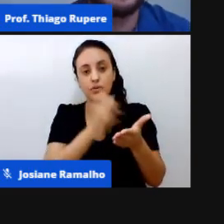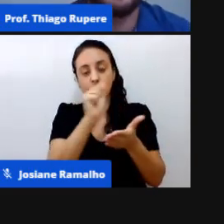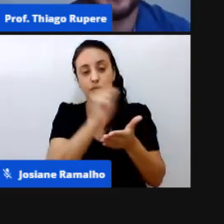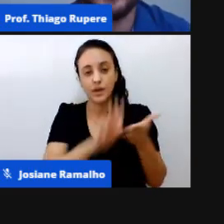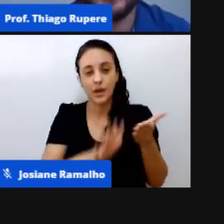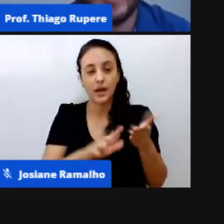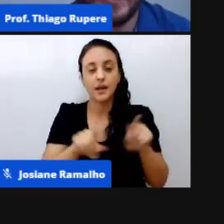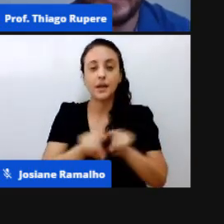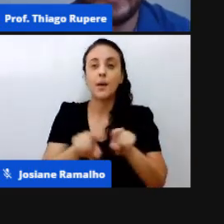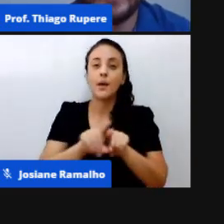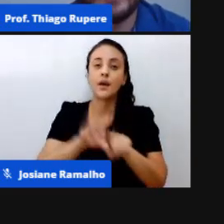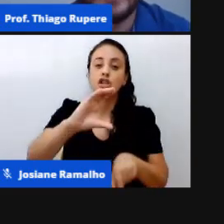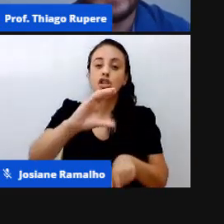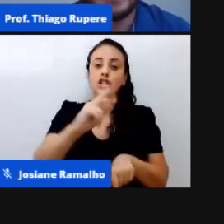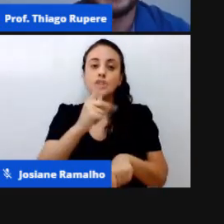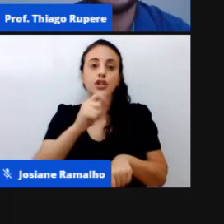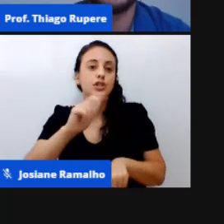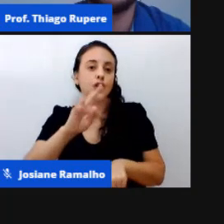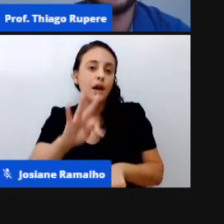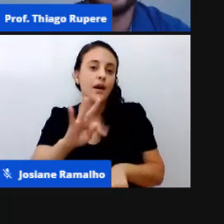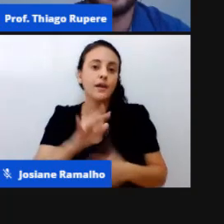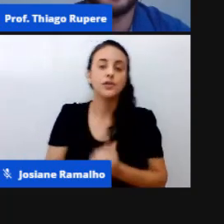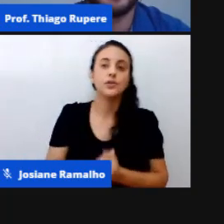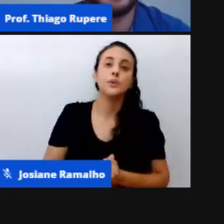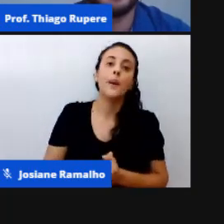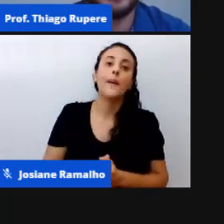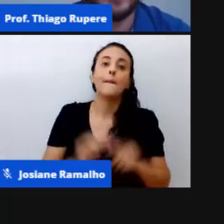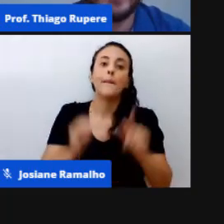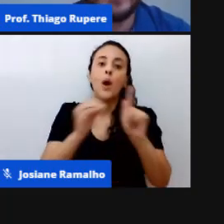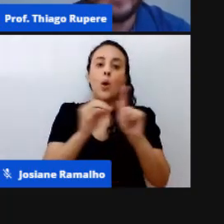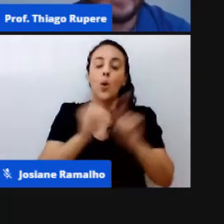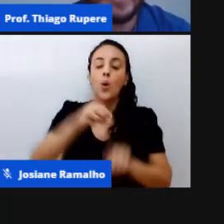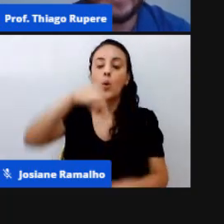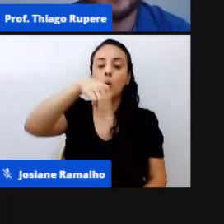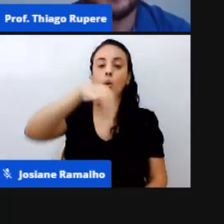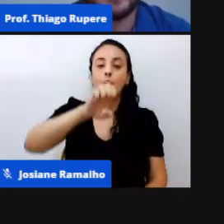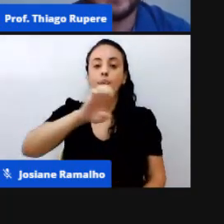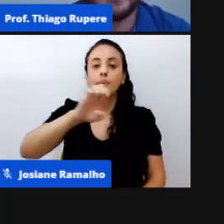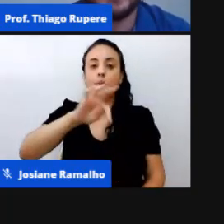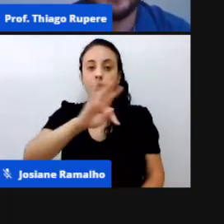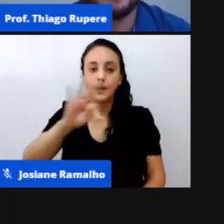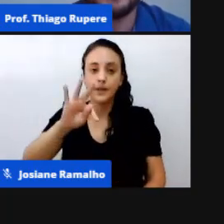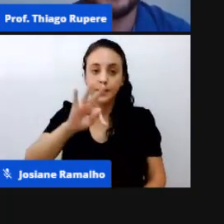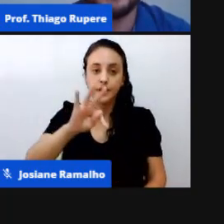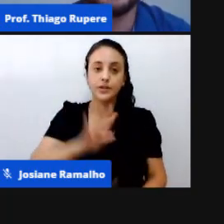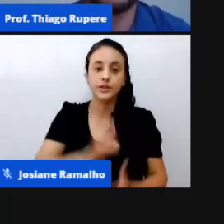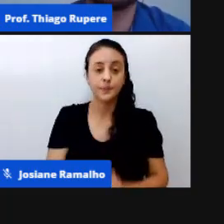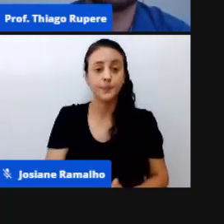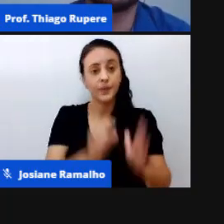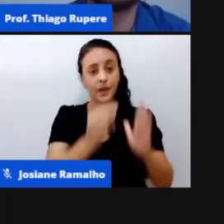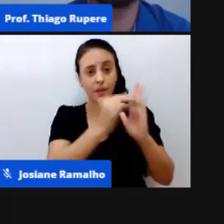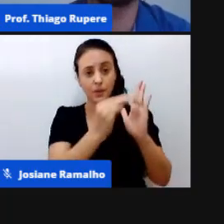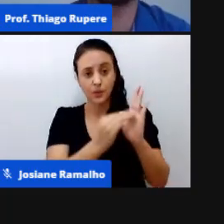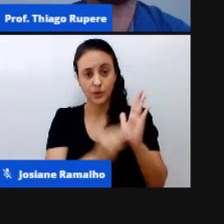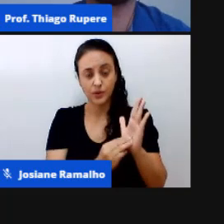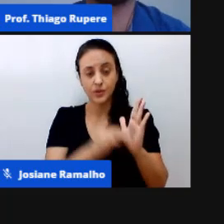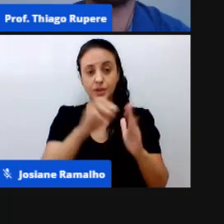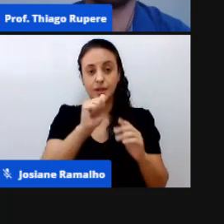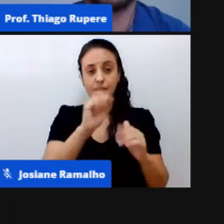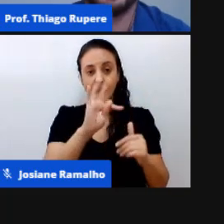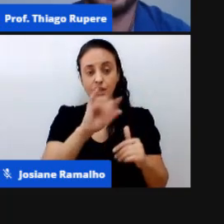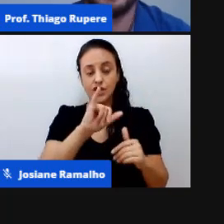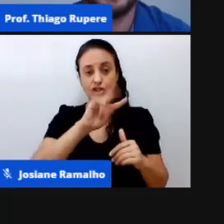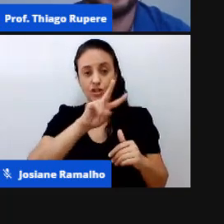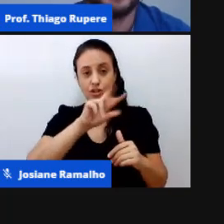Meet, várias ferramentas. E as metodologias ativas, elas estão inseridas